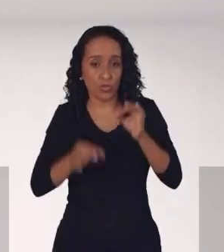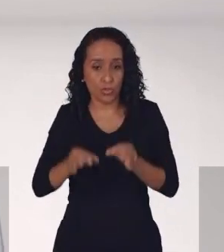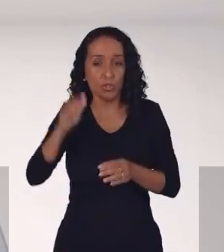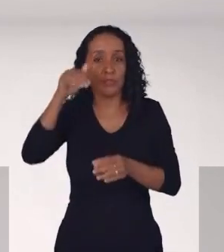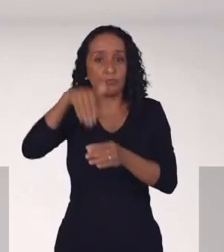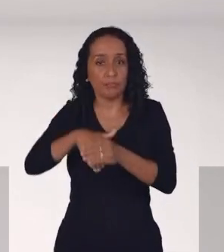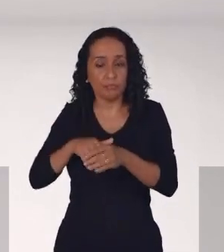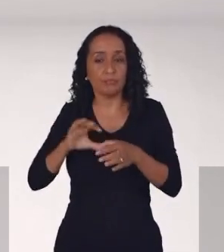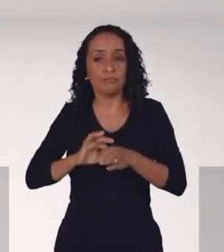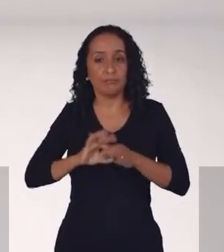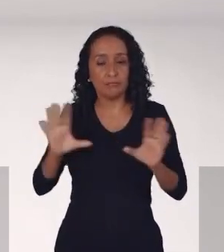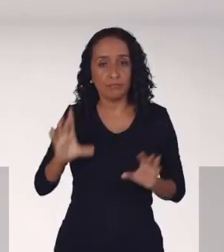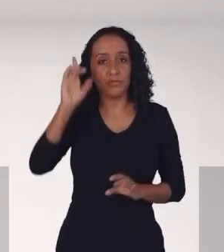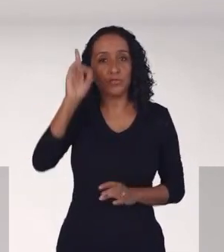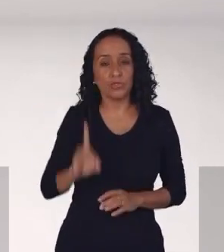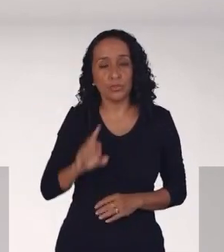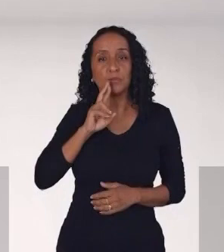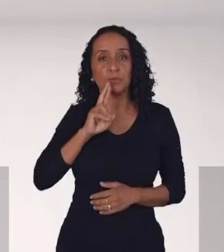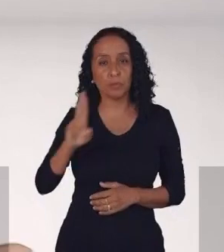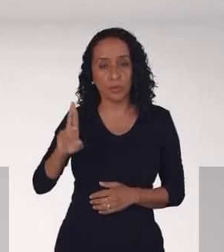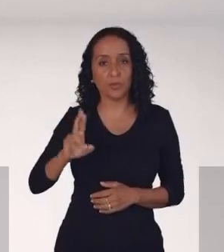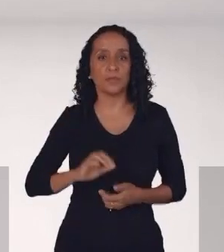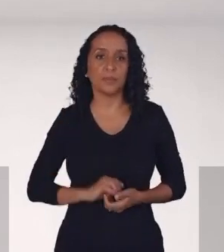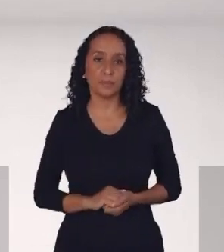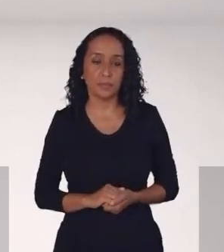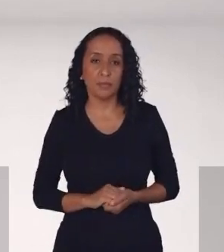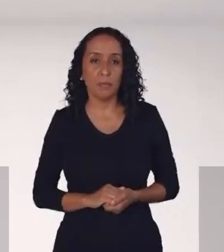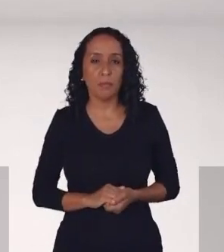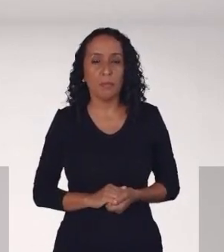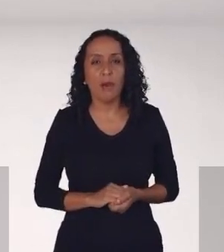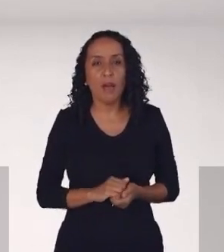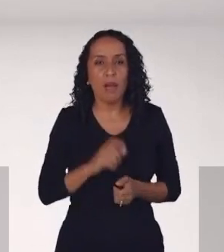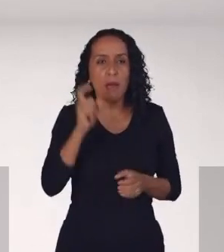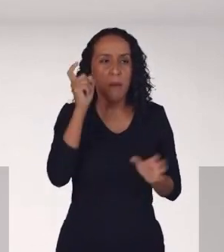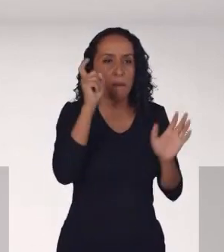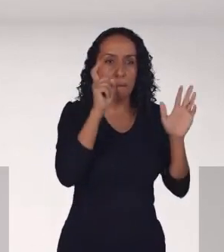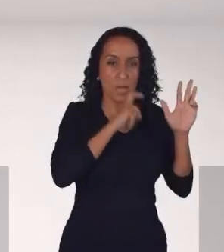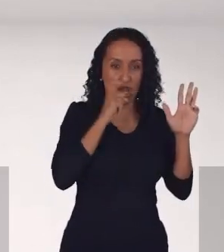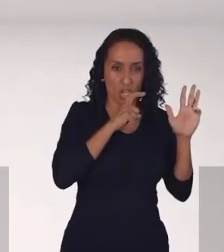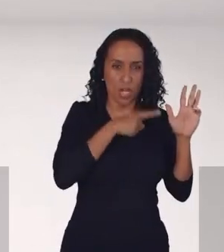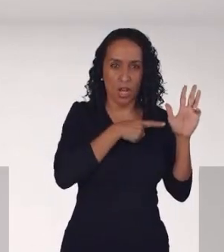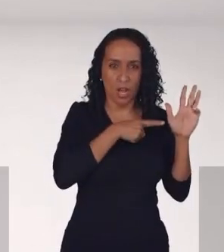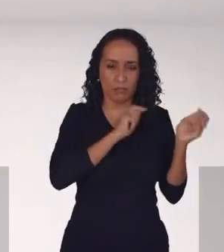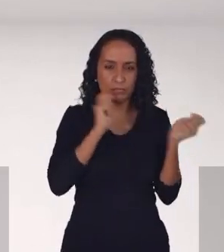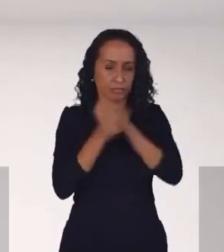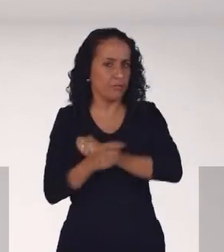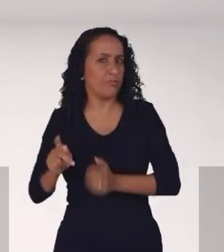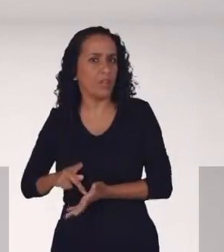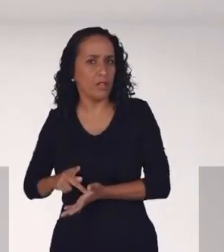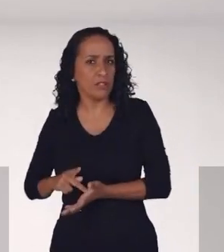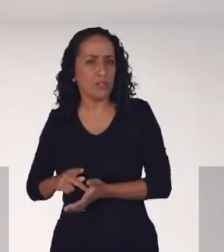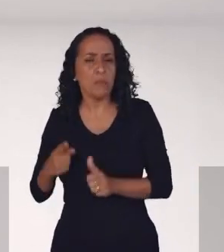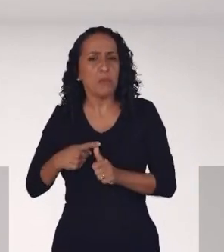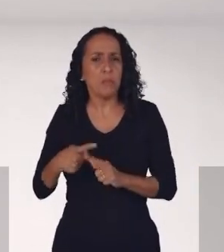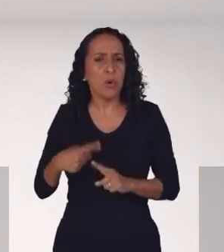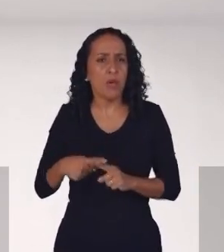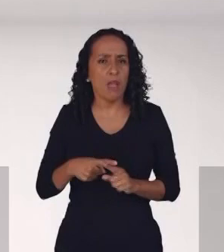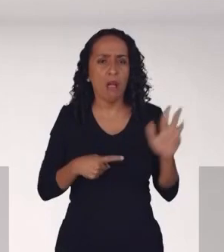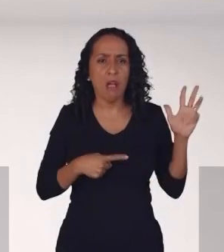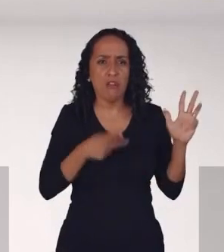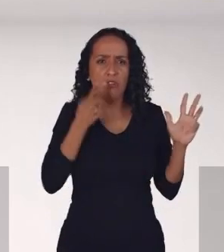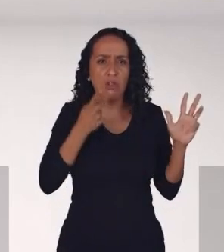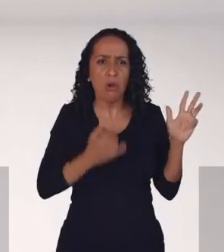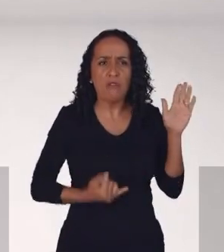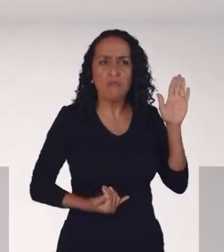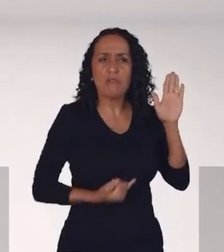mentiras. Foi por isso que a Justiça Eleitoral nos concedeu esse direito de resposta, para desmentir o Lula. Primeiro, o